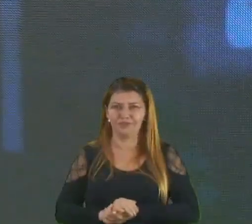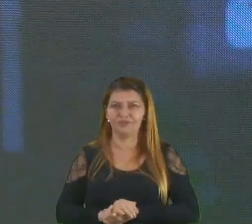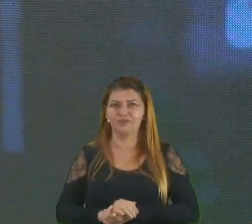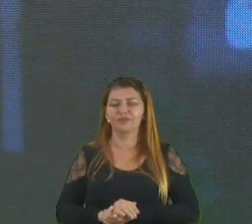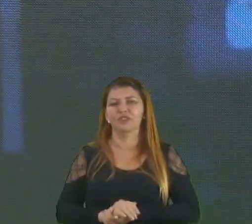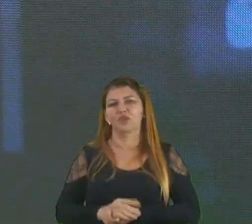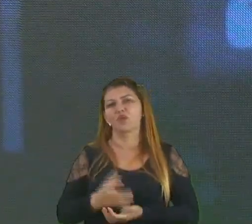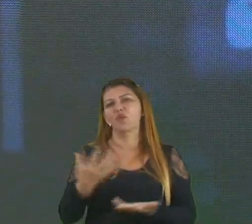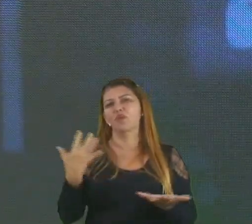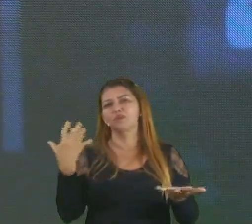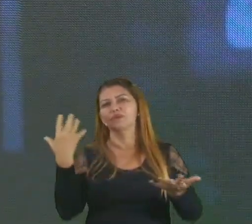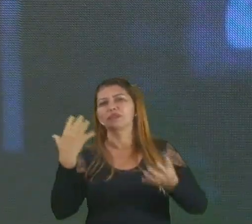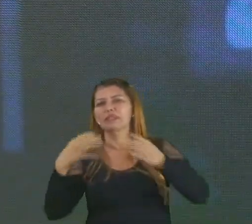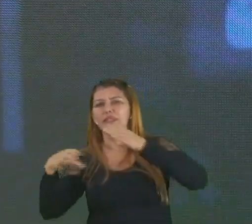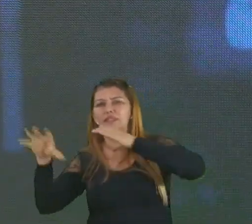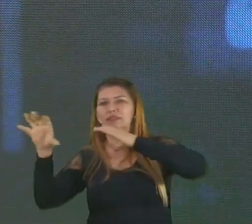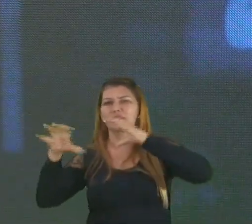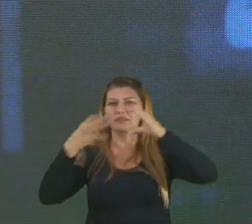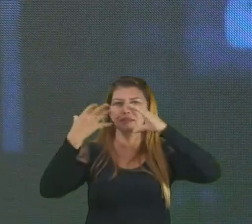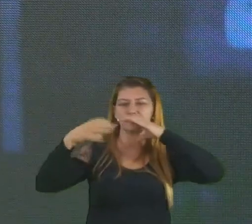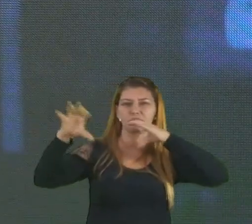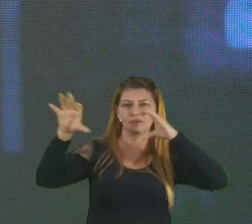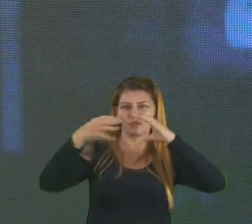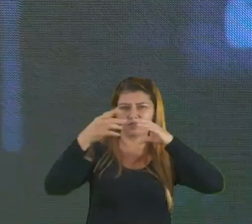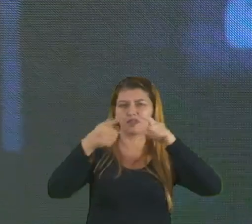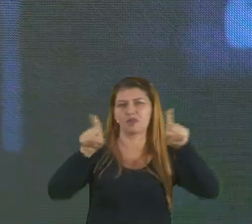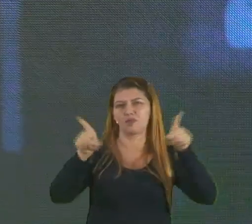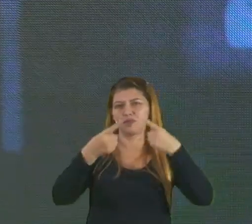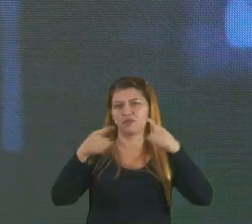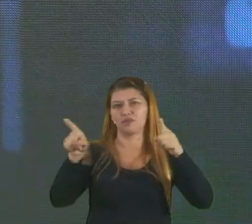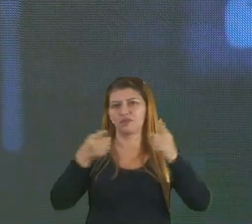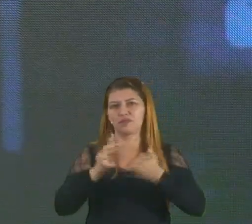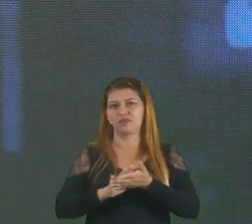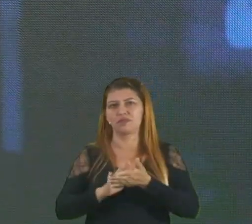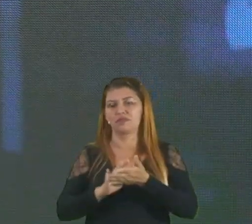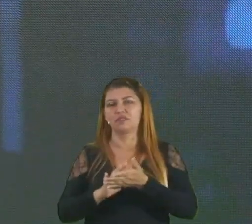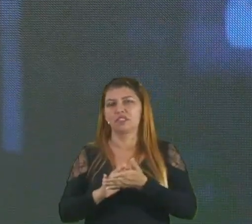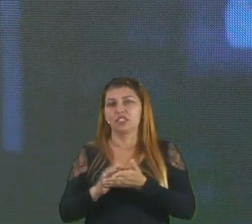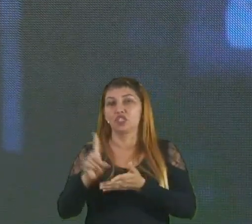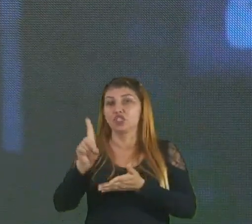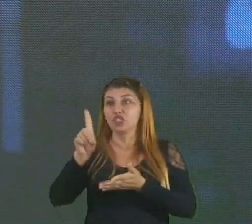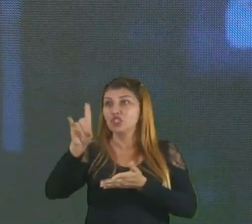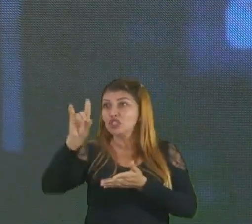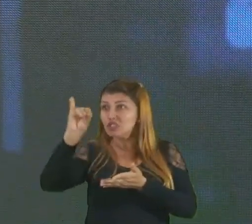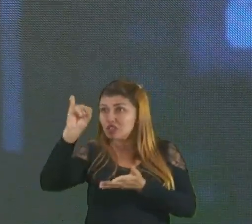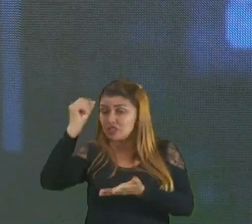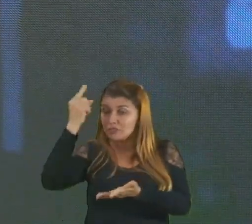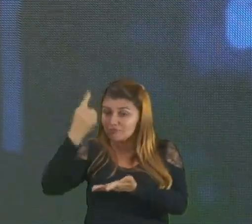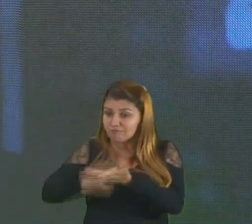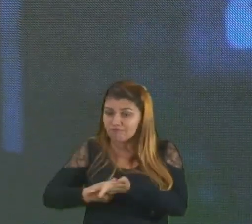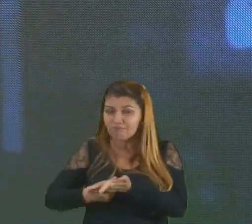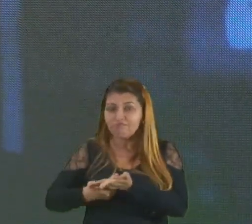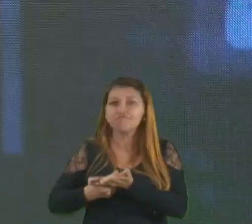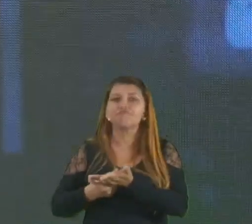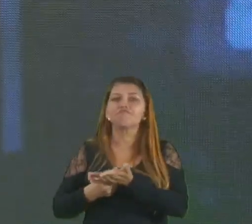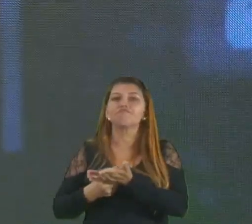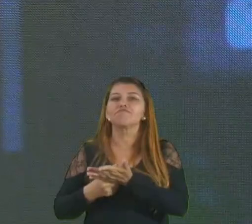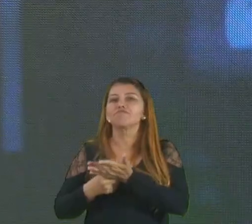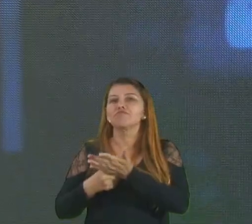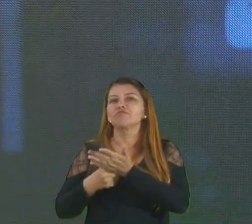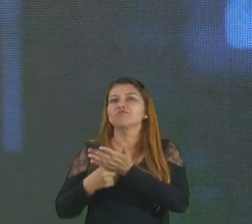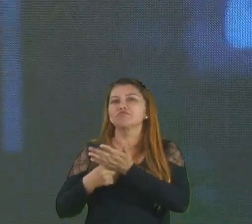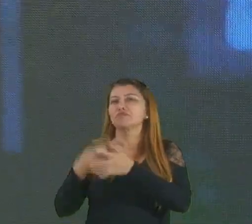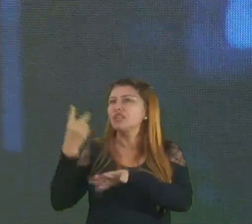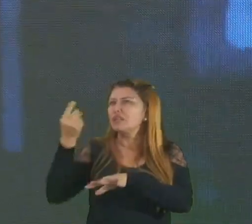Como cantamos aquele hino da harpa: quando enfim chegar o dia do triunfar do meu